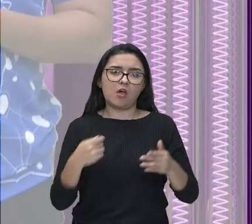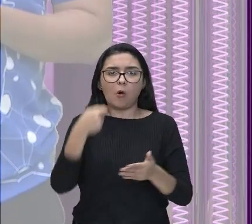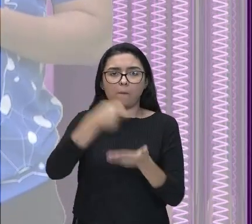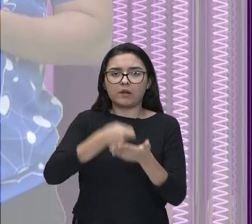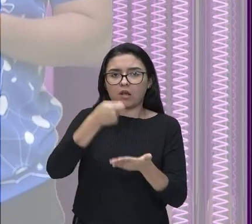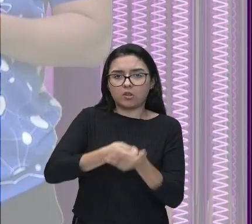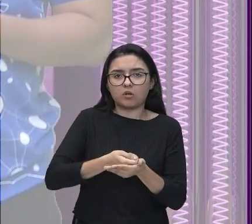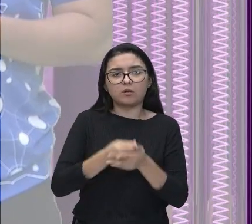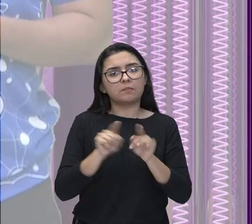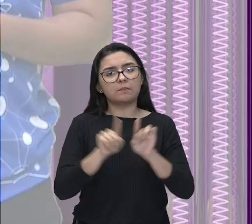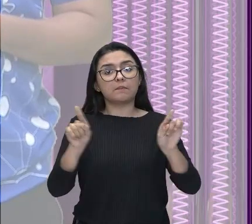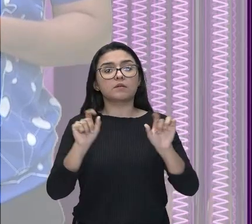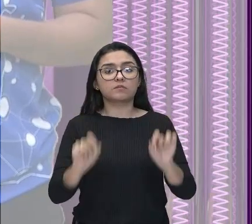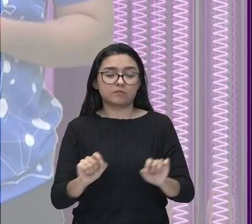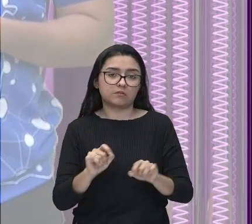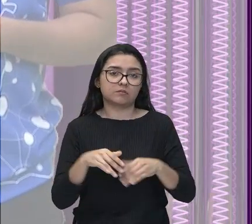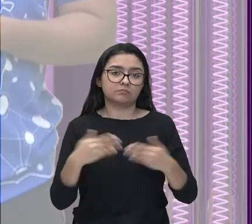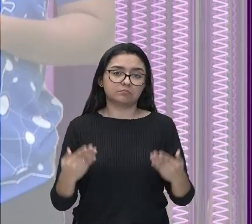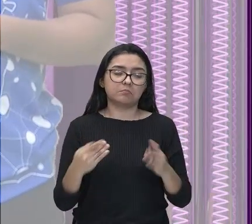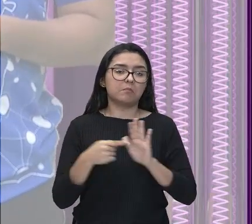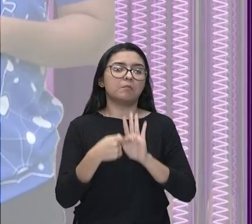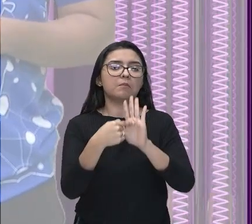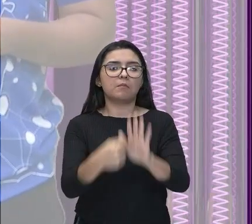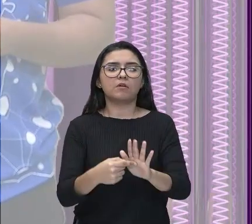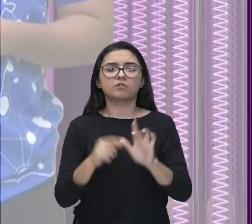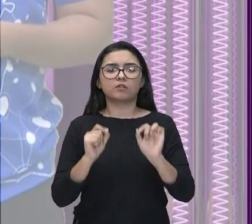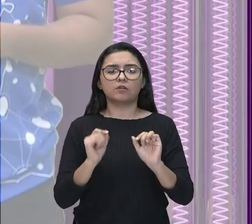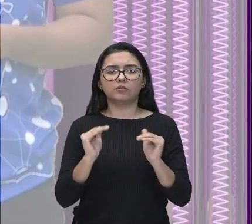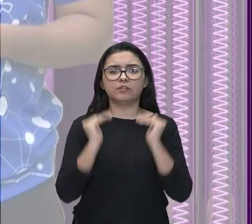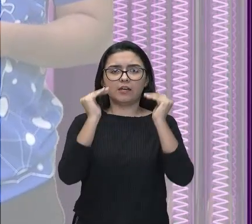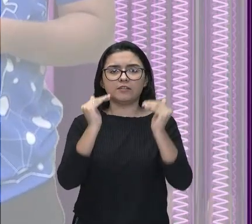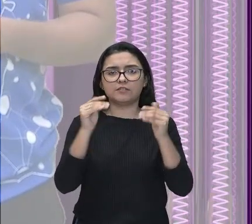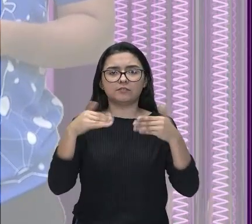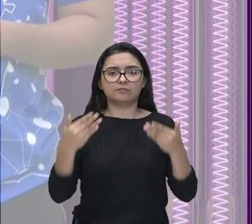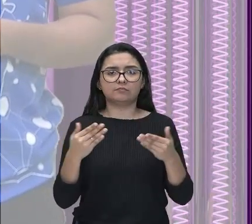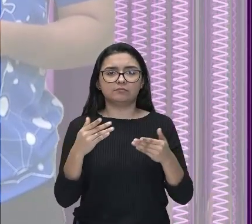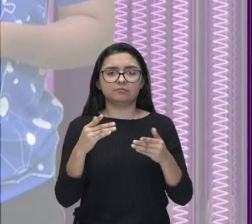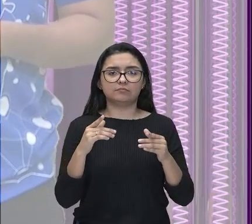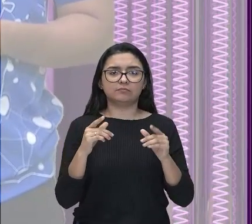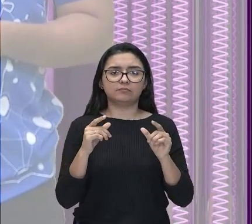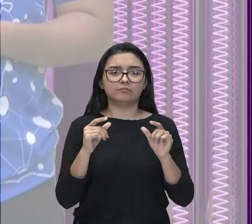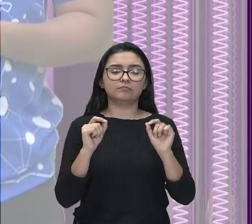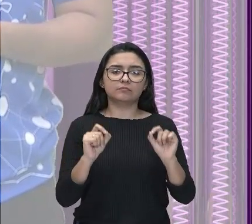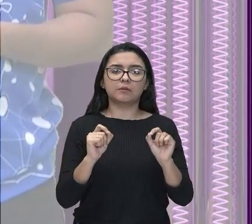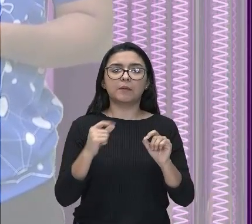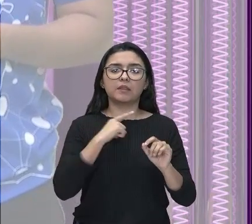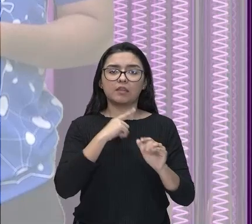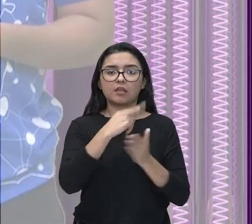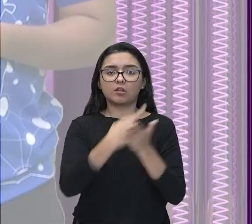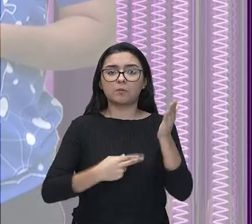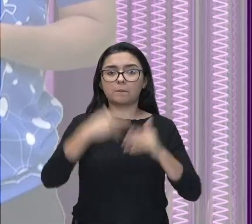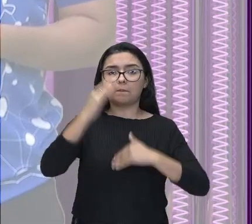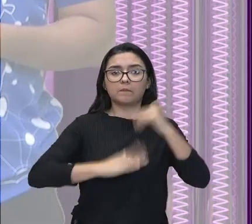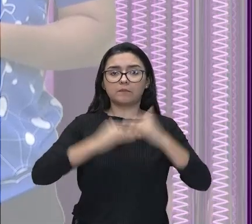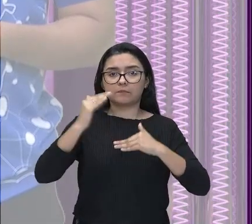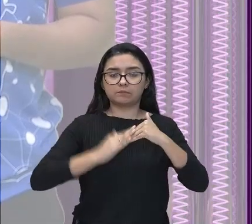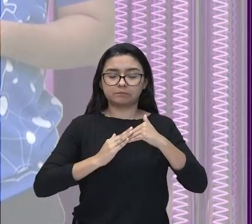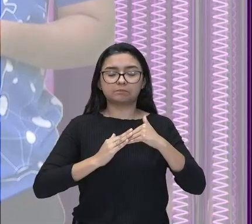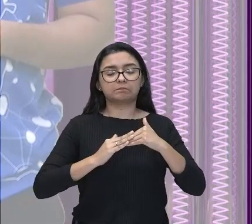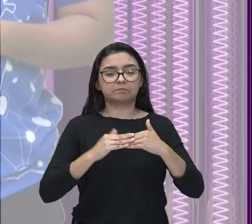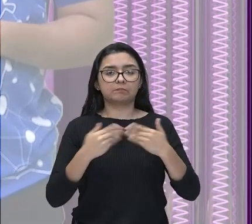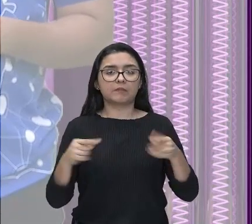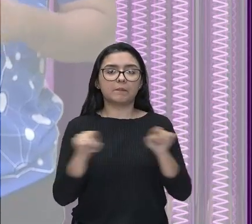serve para passar autoridade e geralmente está presente em relatórios profissionais ou em